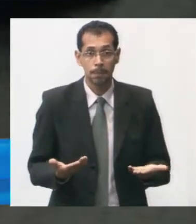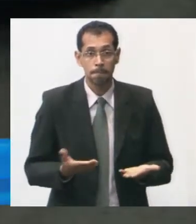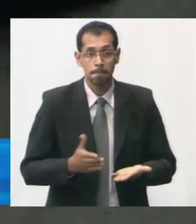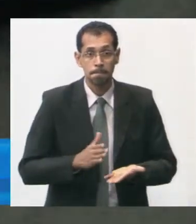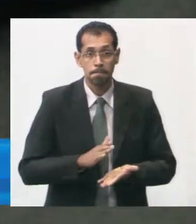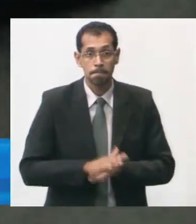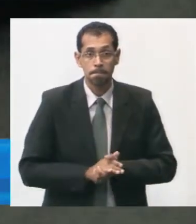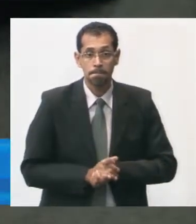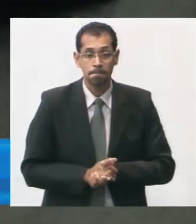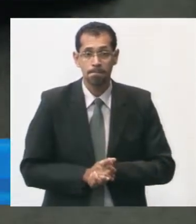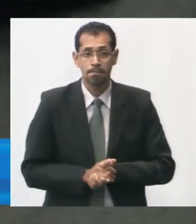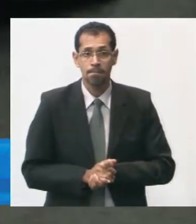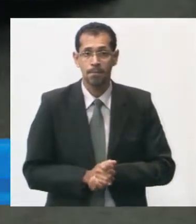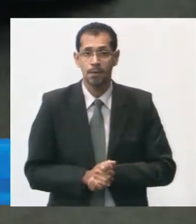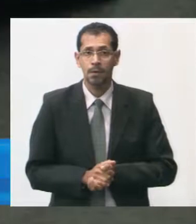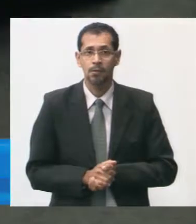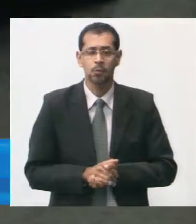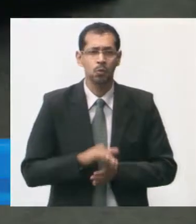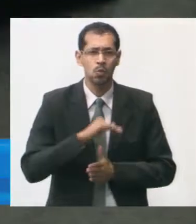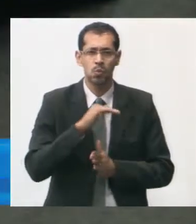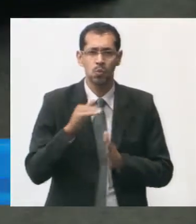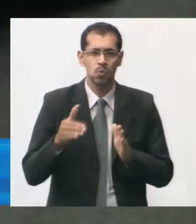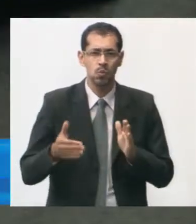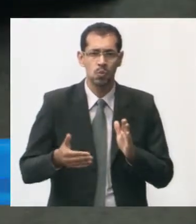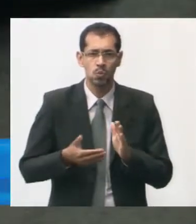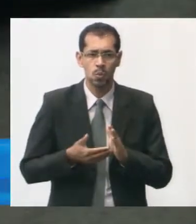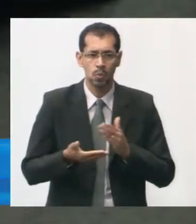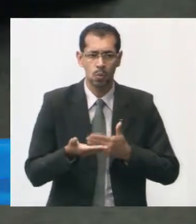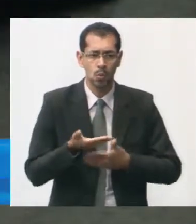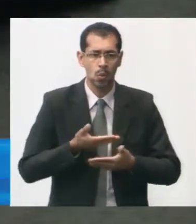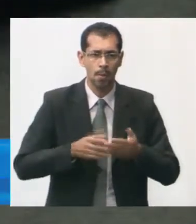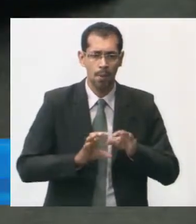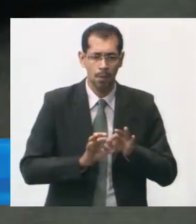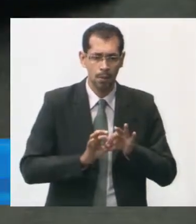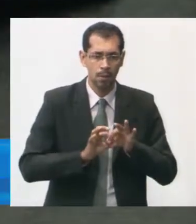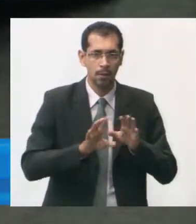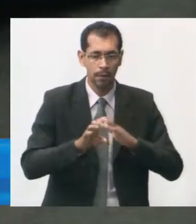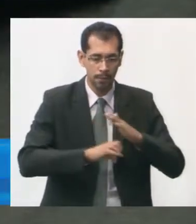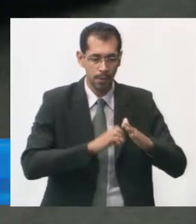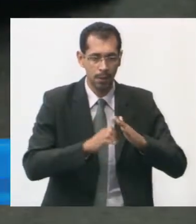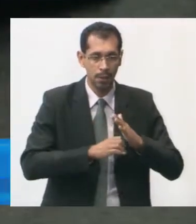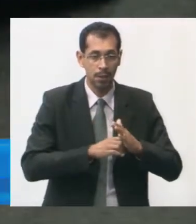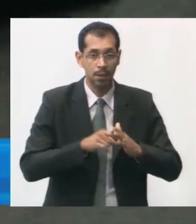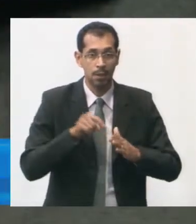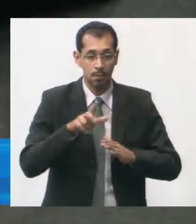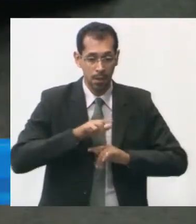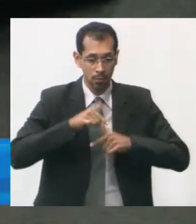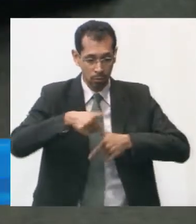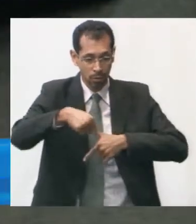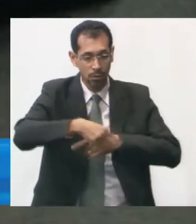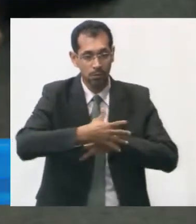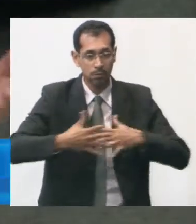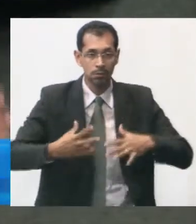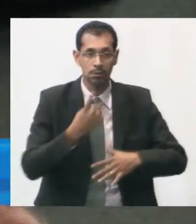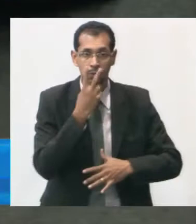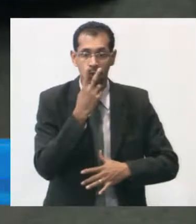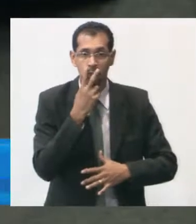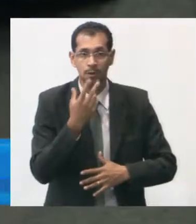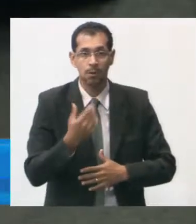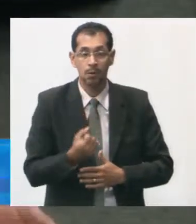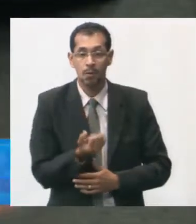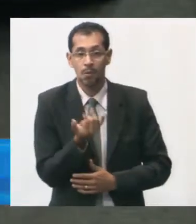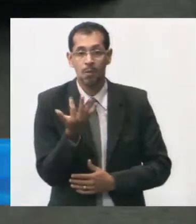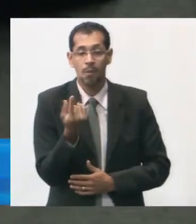em todas as concessões hoje existentes no município de Vitória, qual é o valor auferido? Qual